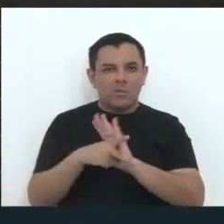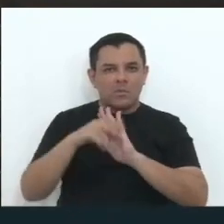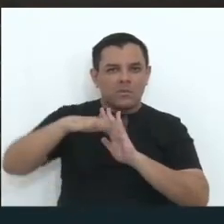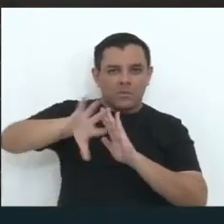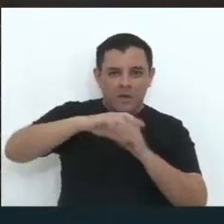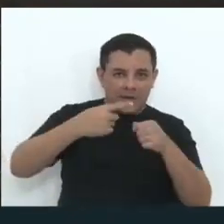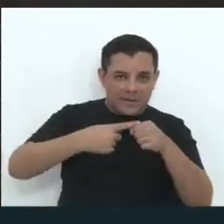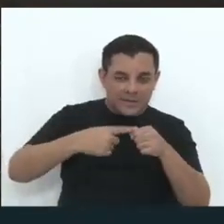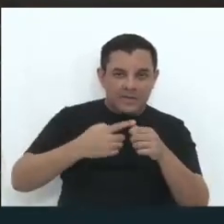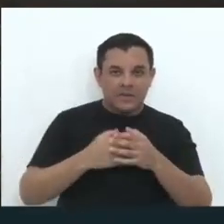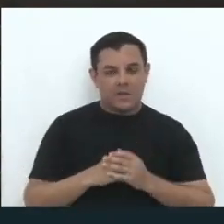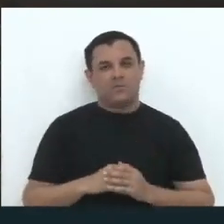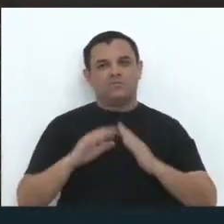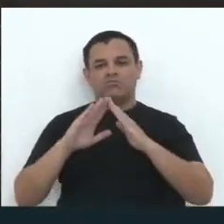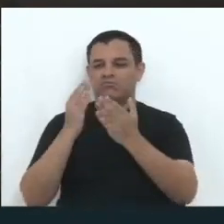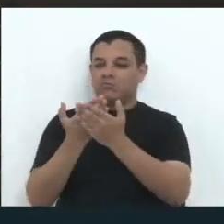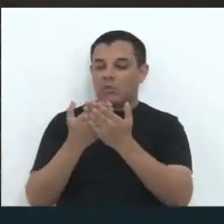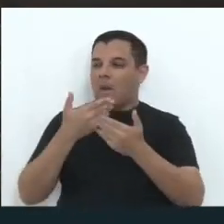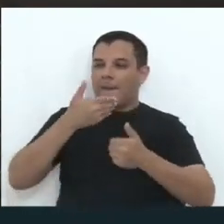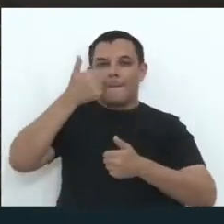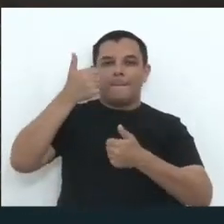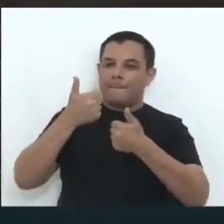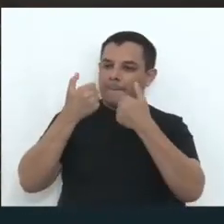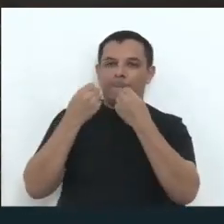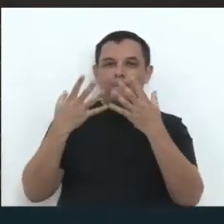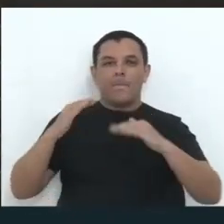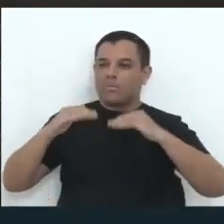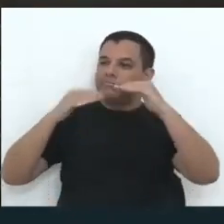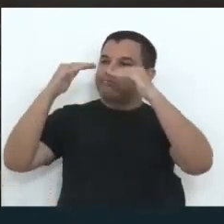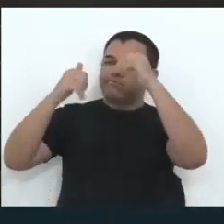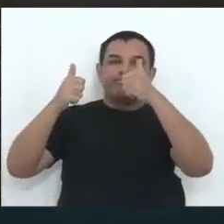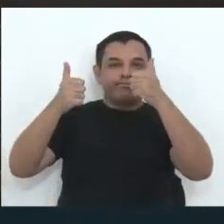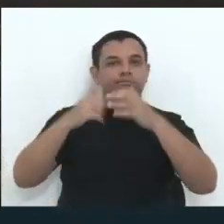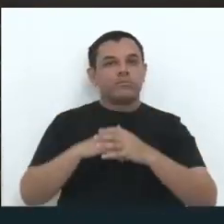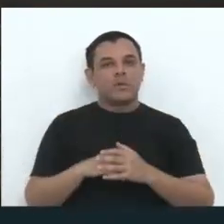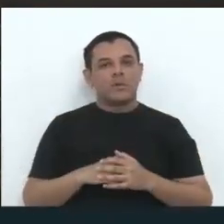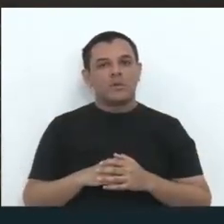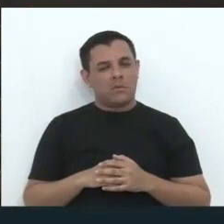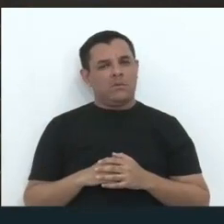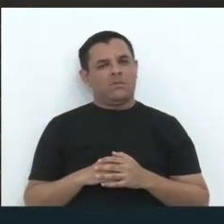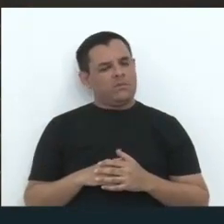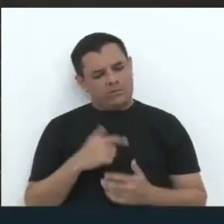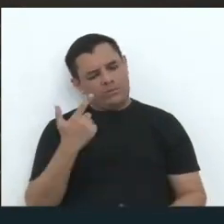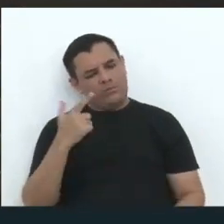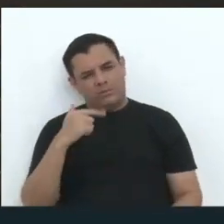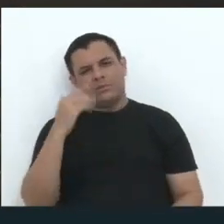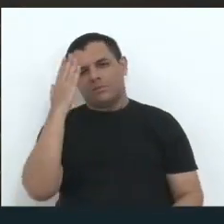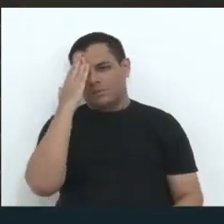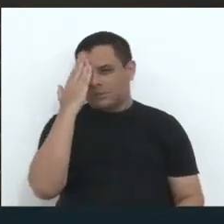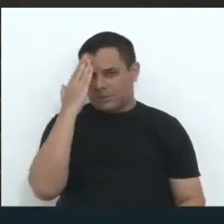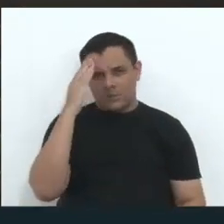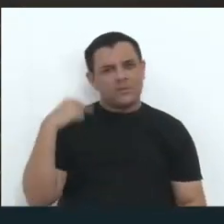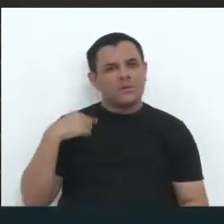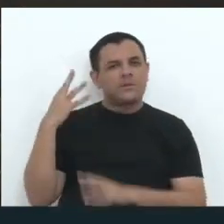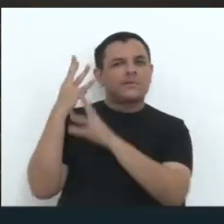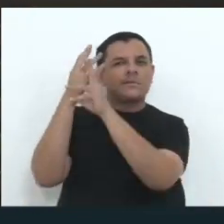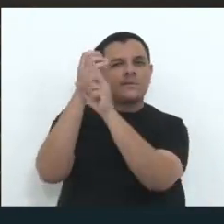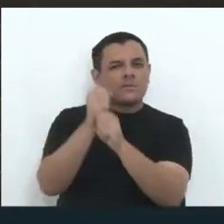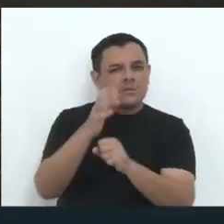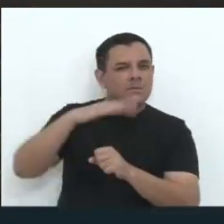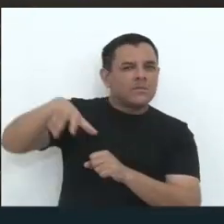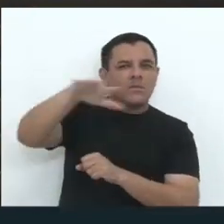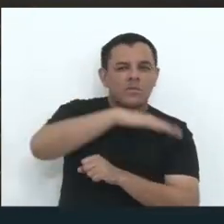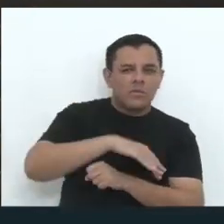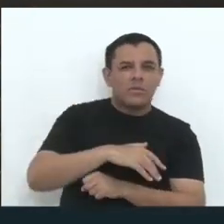A escola está indo bem, que não está. Nós sabemos qual o histórico da rede municipal aqui.